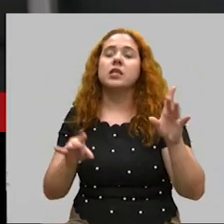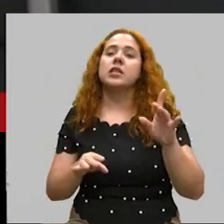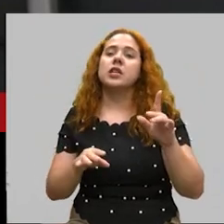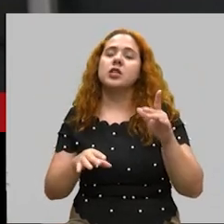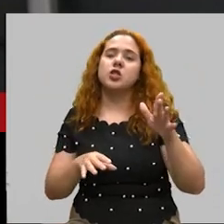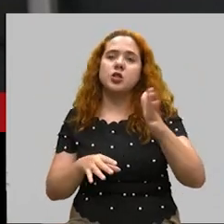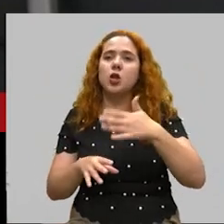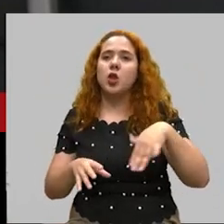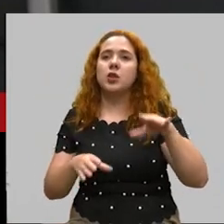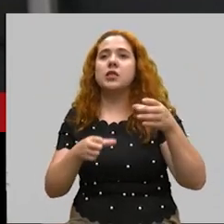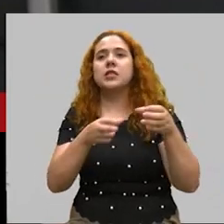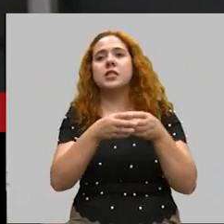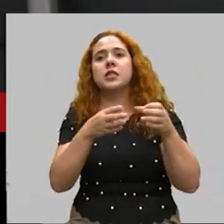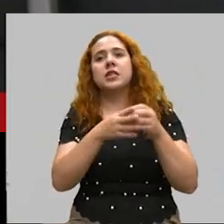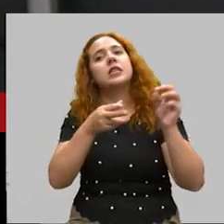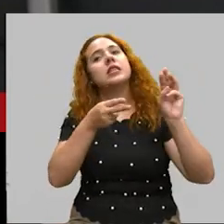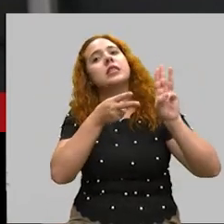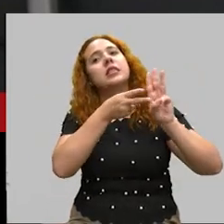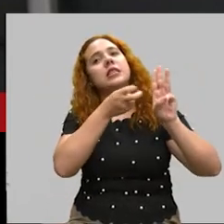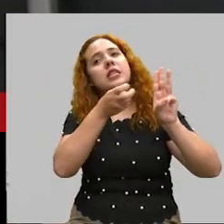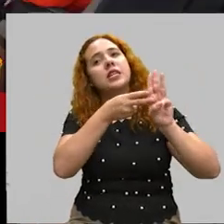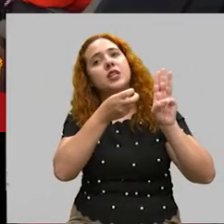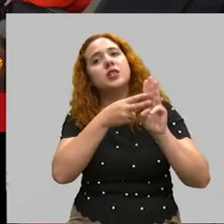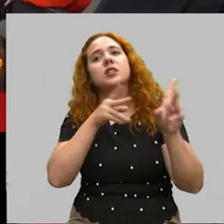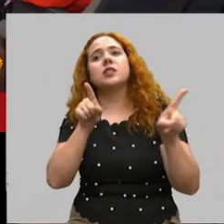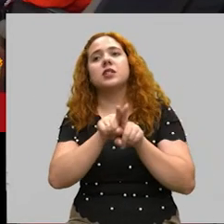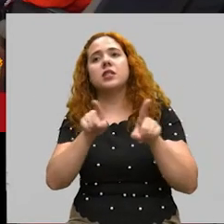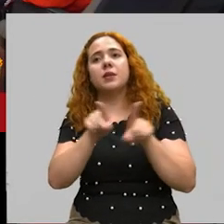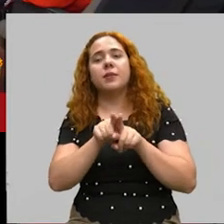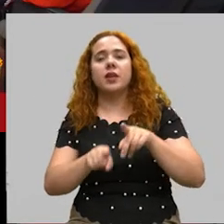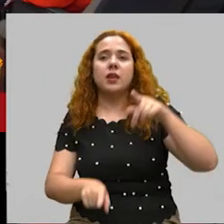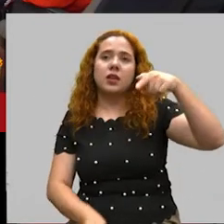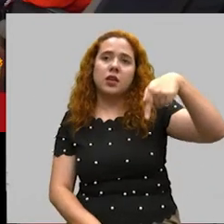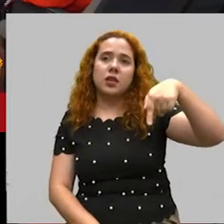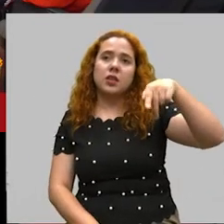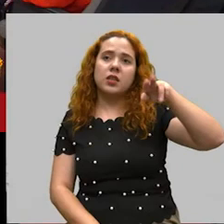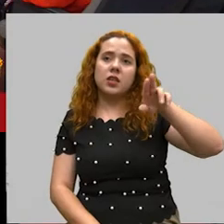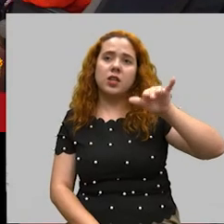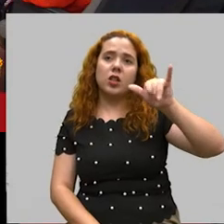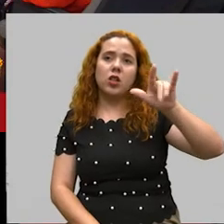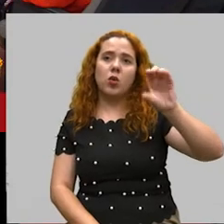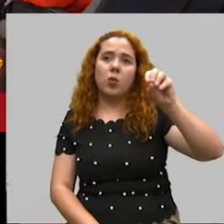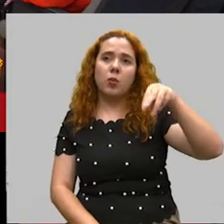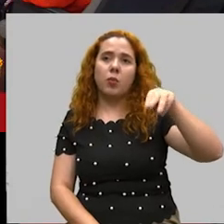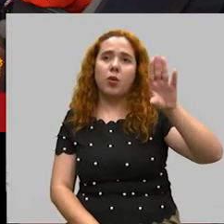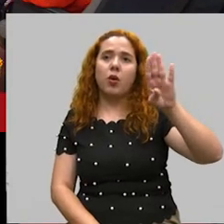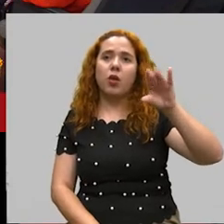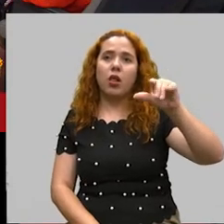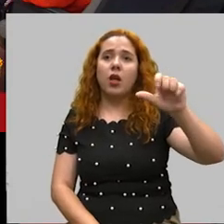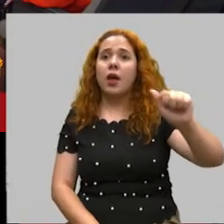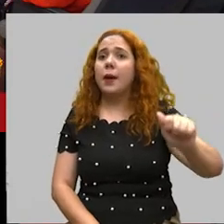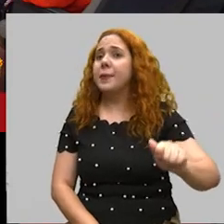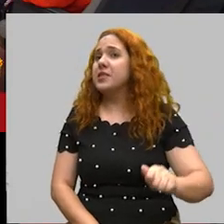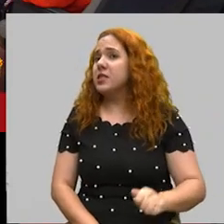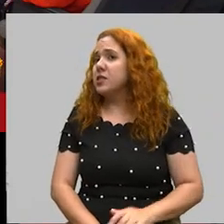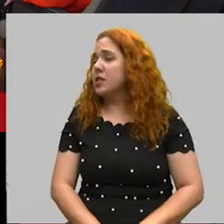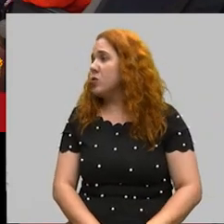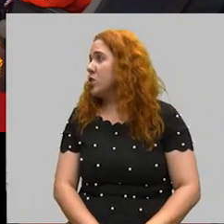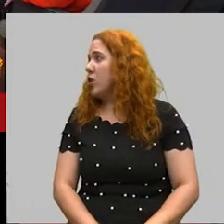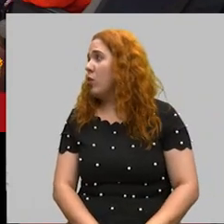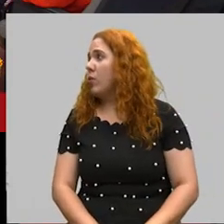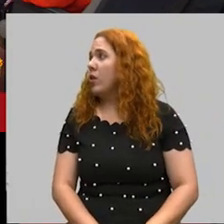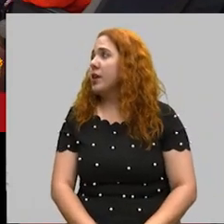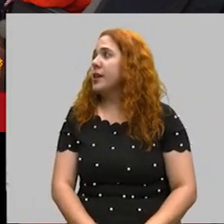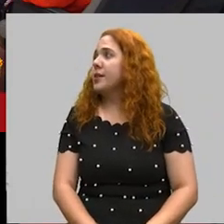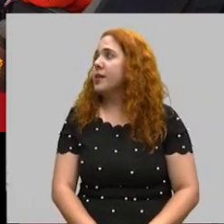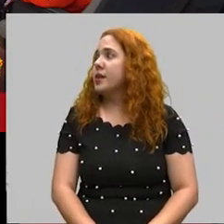Estado de Educação Fabiana boa tarde boa tarde boa tarde a todas e a todos quero cumprimentar a